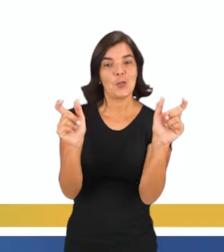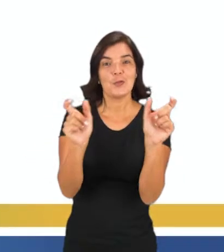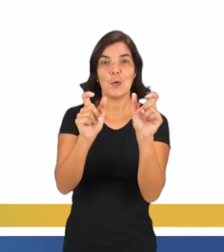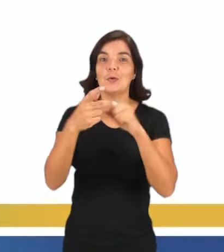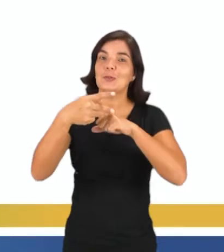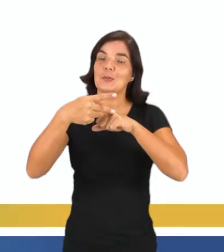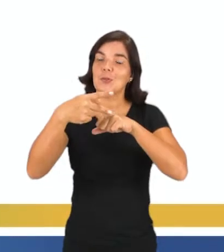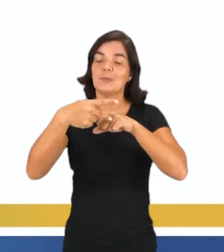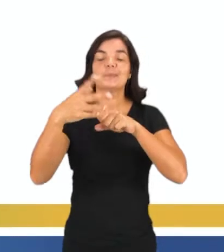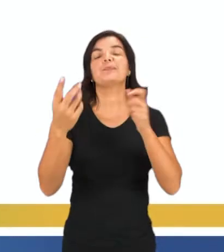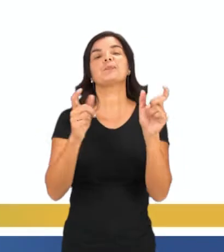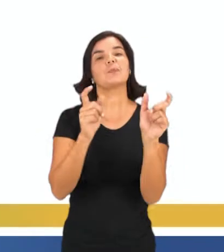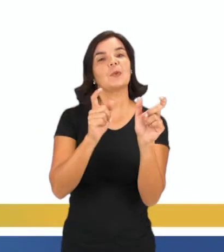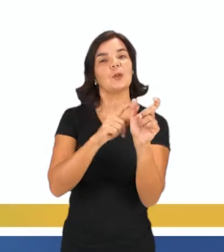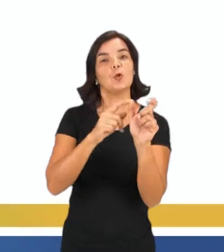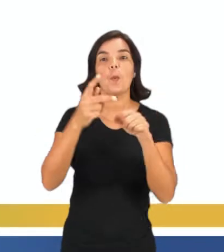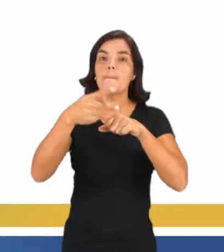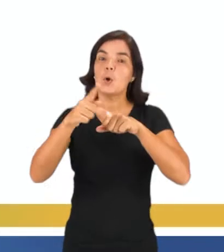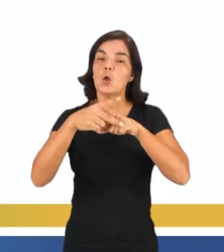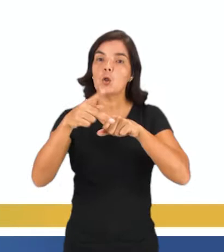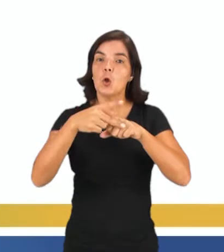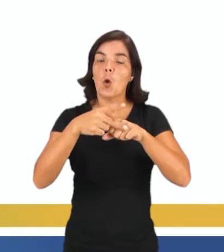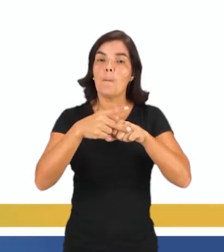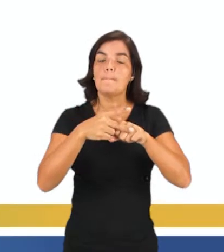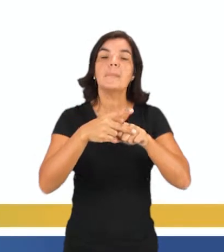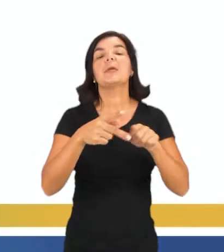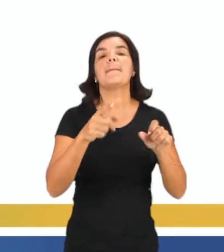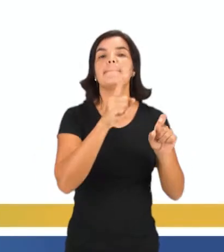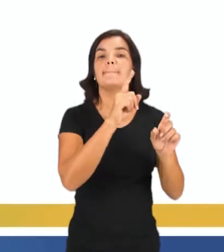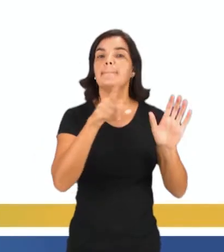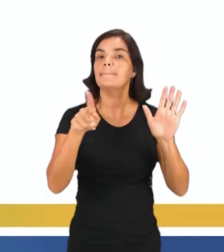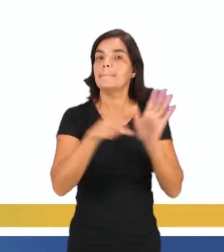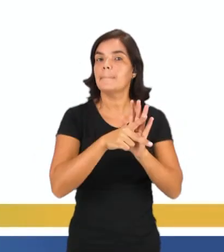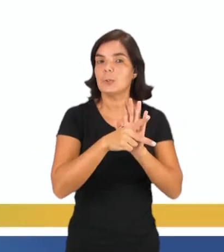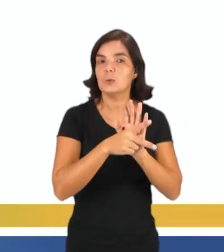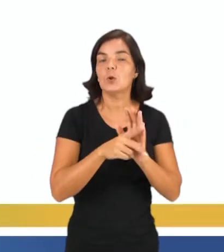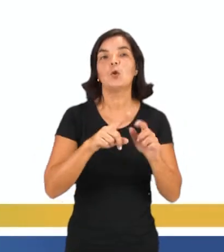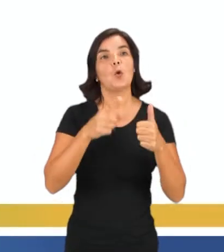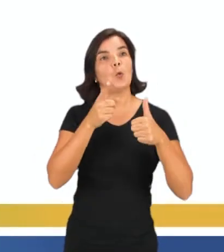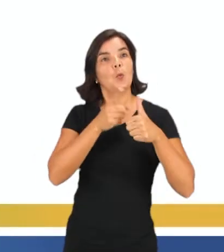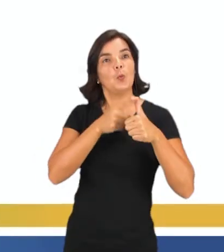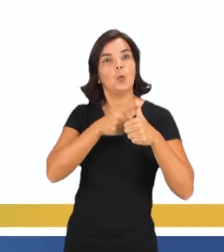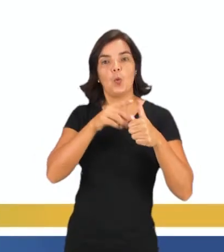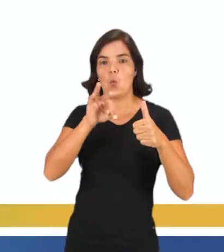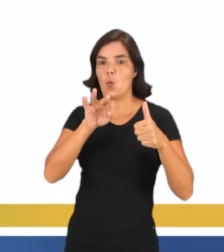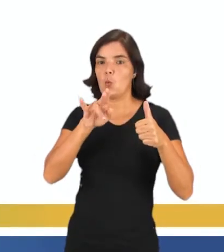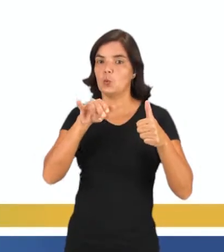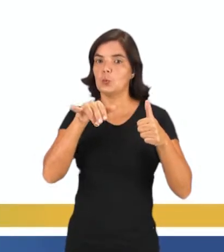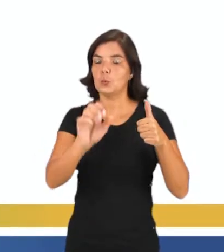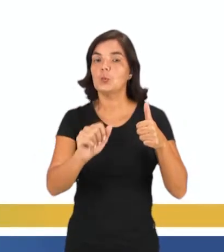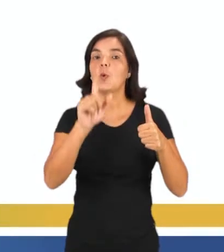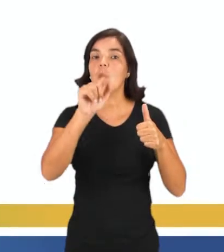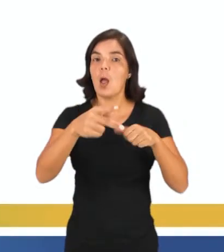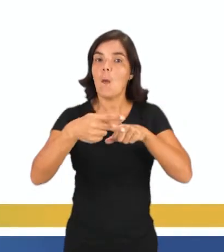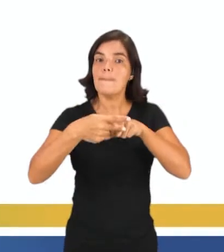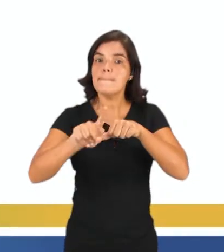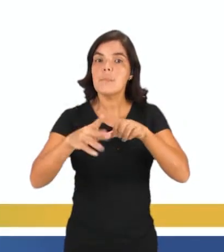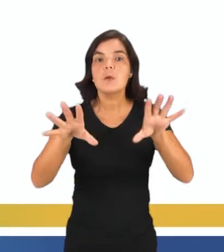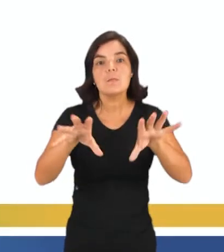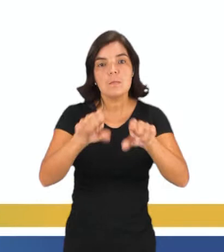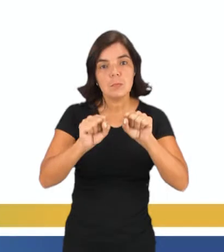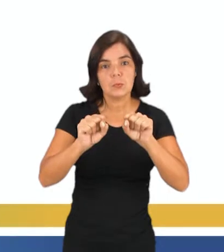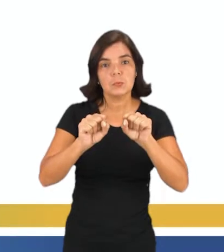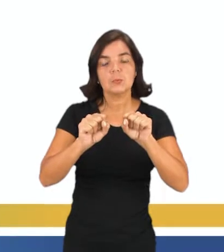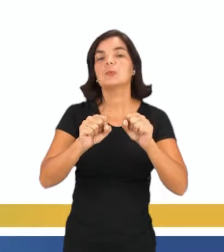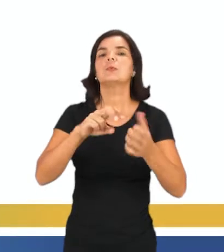pronomes pessoais, que é o tu e o yo. E aquele primeiro lá, o tuyo, é um pronome possessivo.